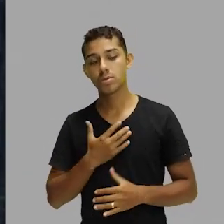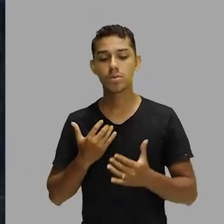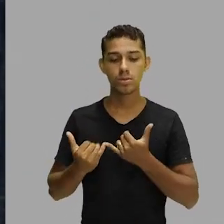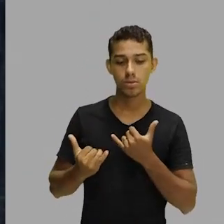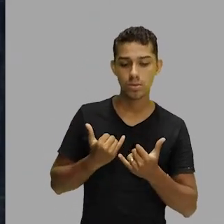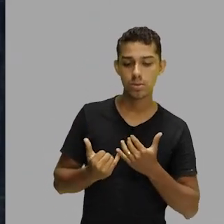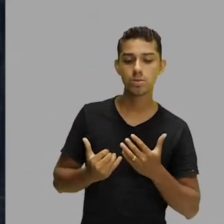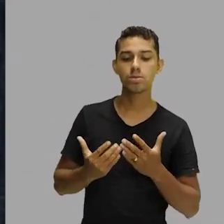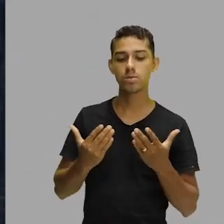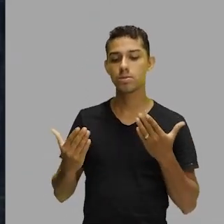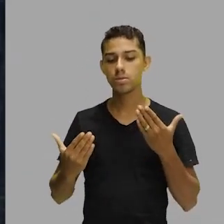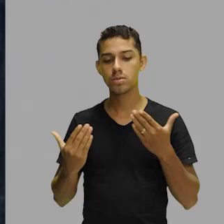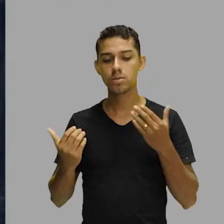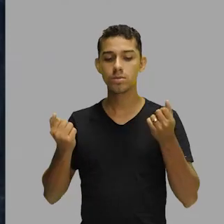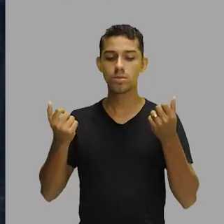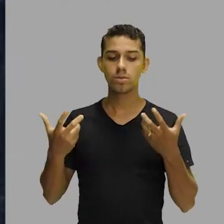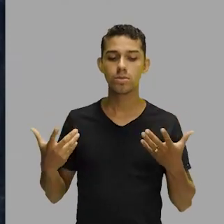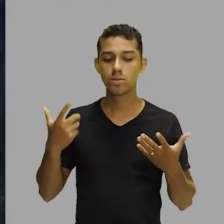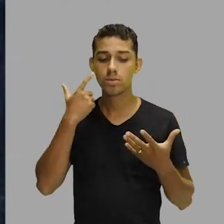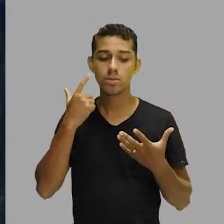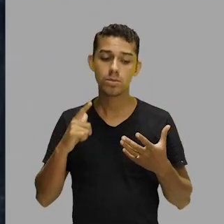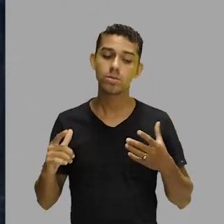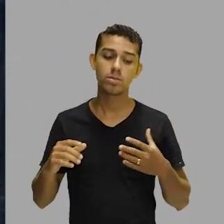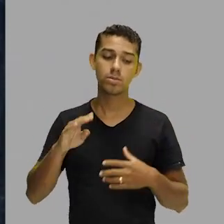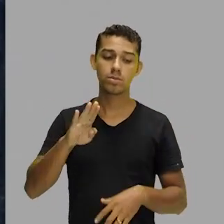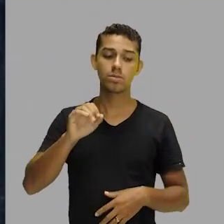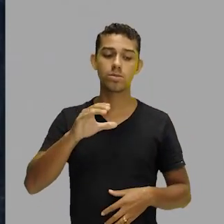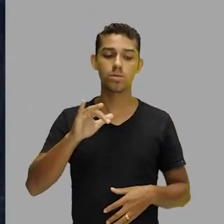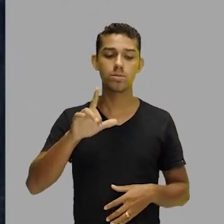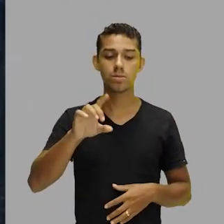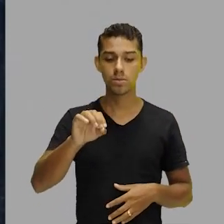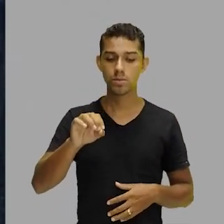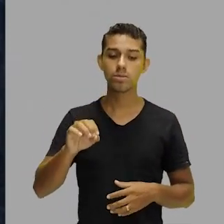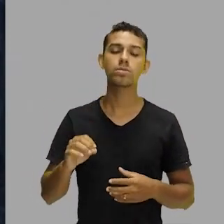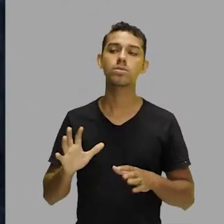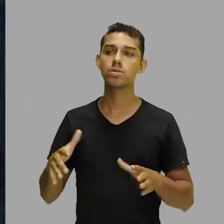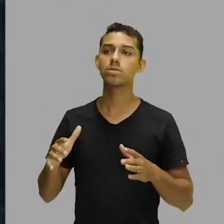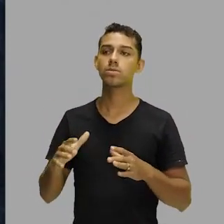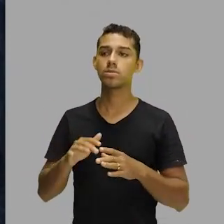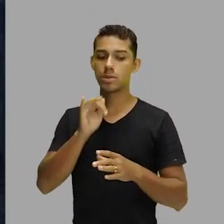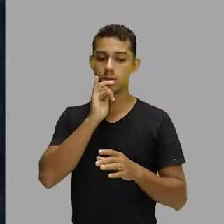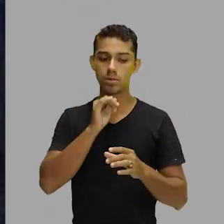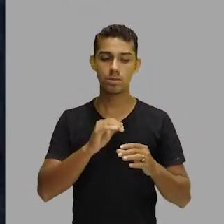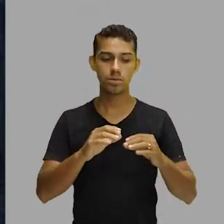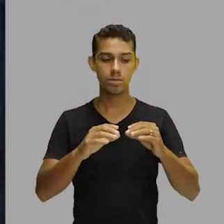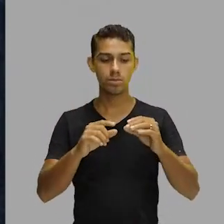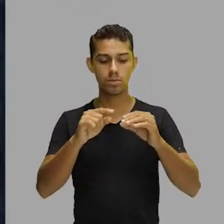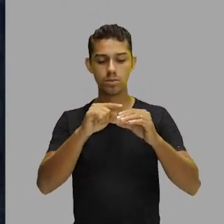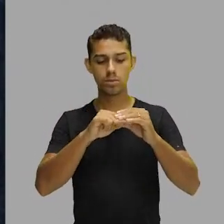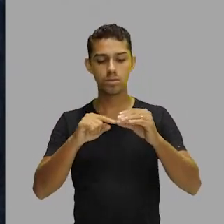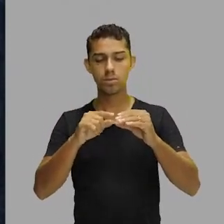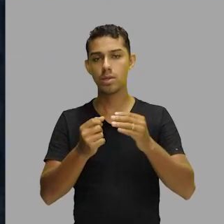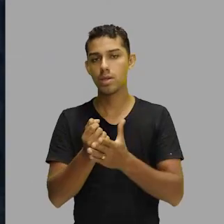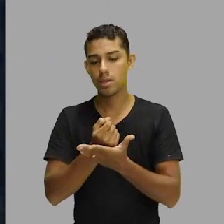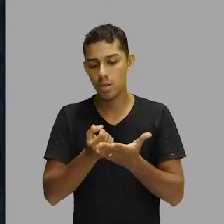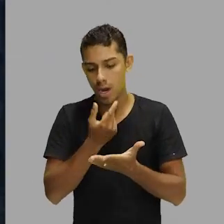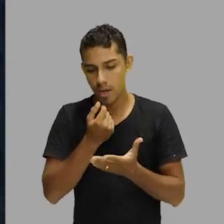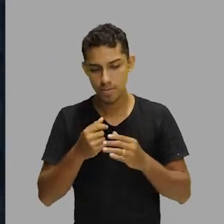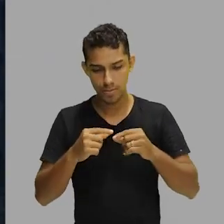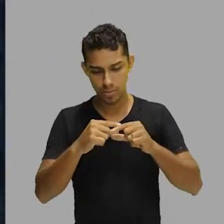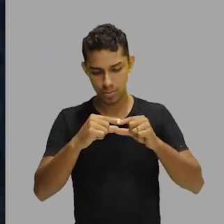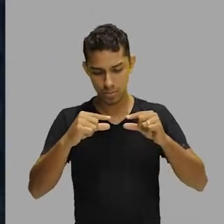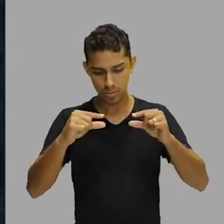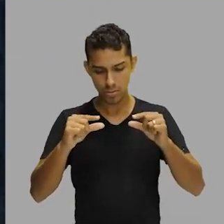comparação de dizer que o formato de bacilo é como se fosse o formato de um comprimido em cápsula, tá?